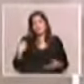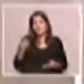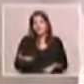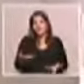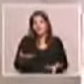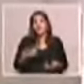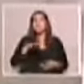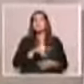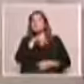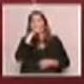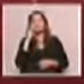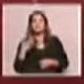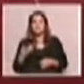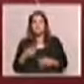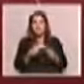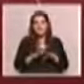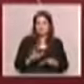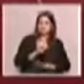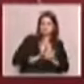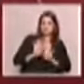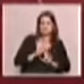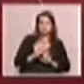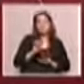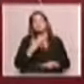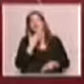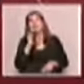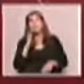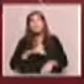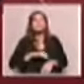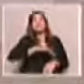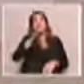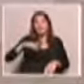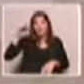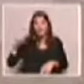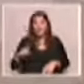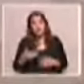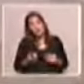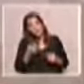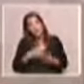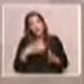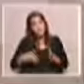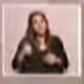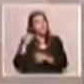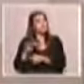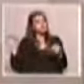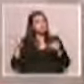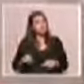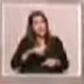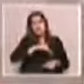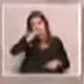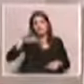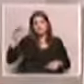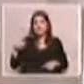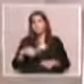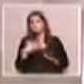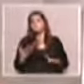exemplo, a questão do cheiro não inibe os miúdos de gostar deste queijo? Porque se for o queijo da serra, não. Há queijos muito mais complicados com cheiros, não é? Sim. O queijo da serra normalmente até